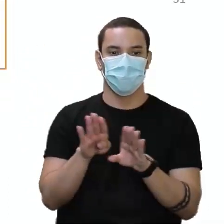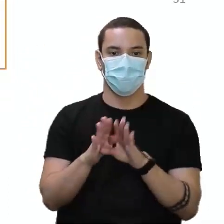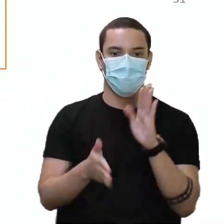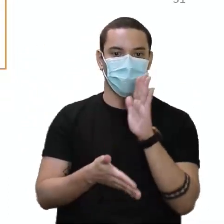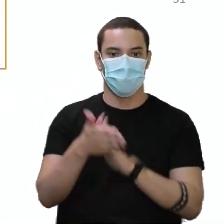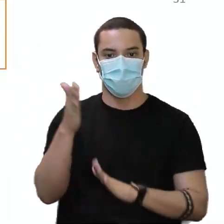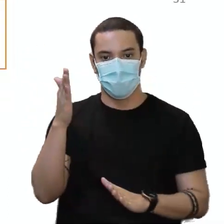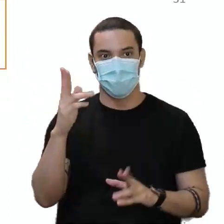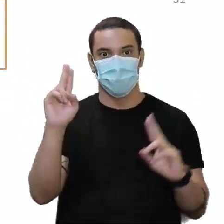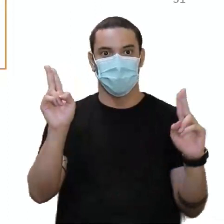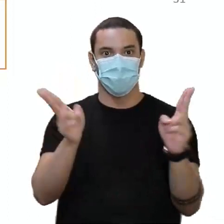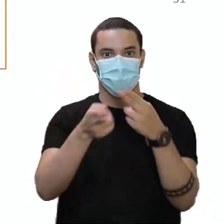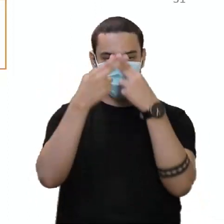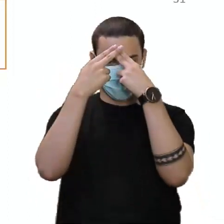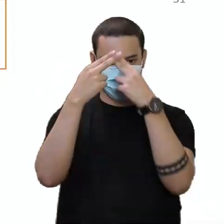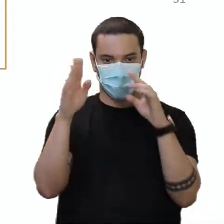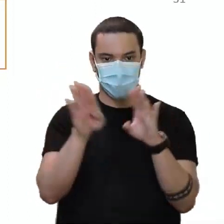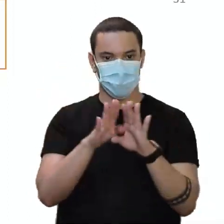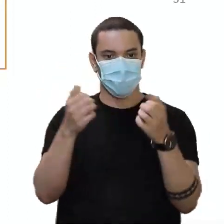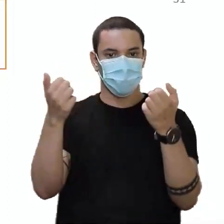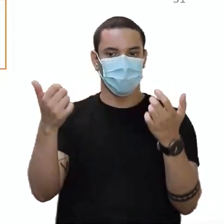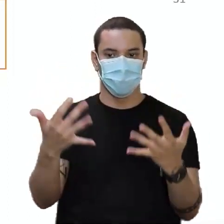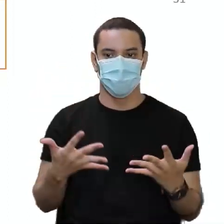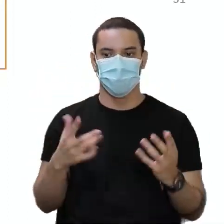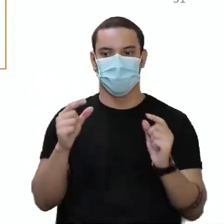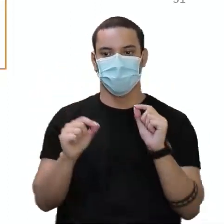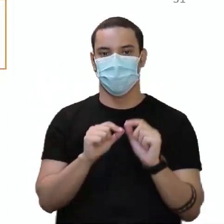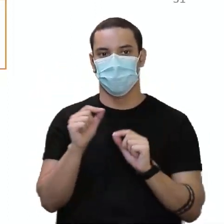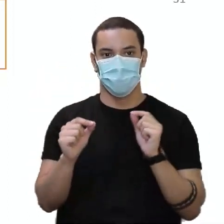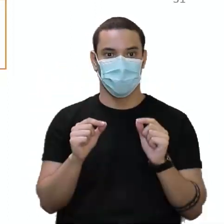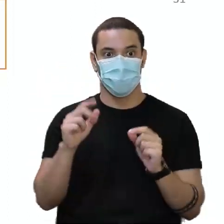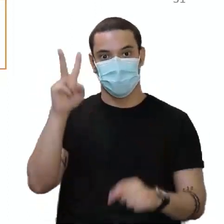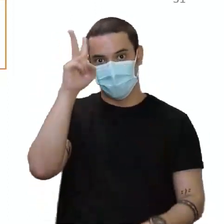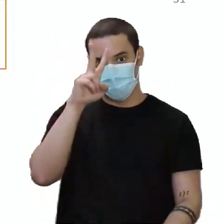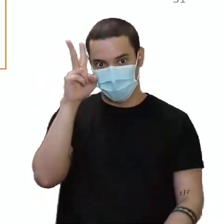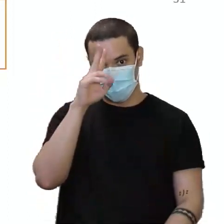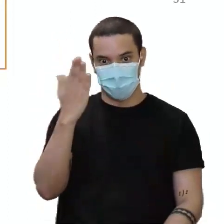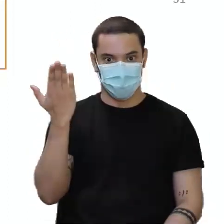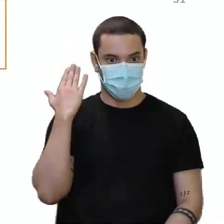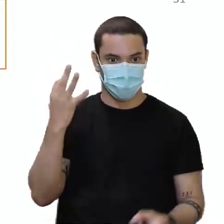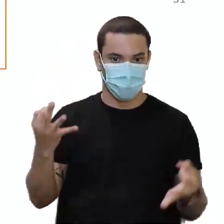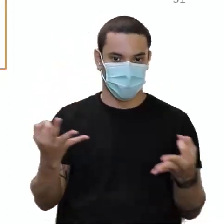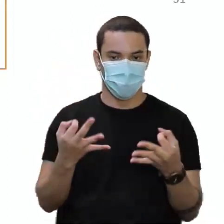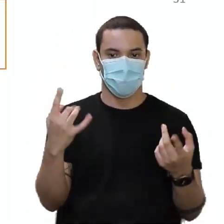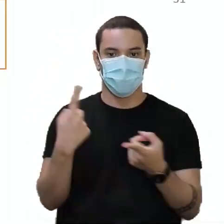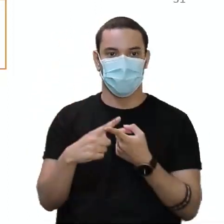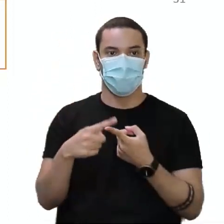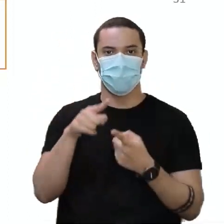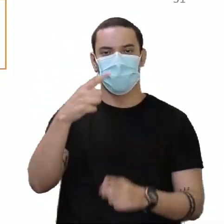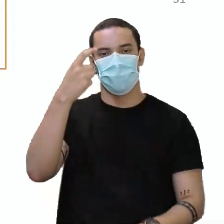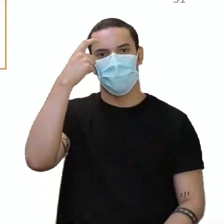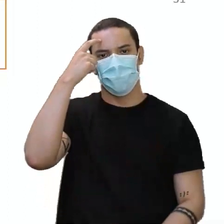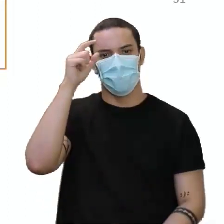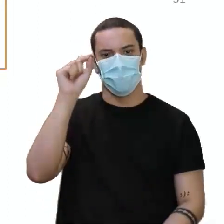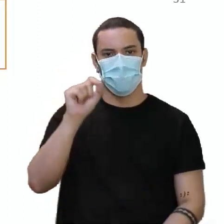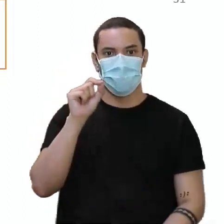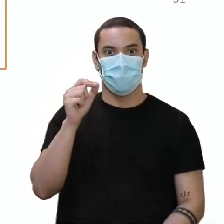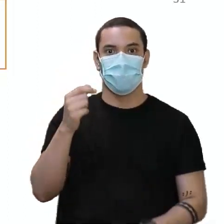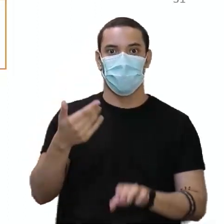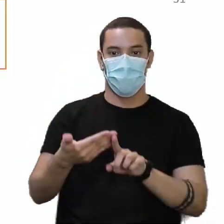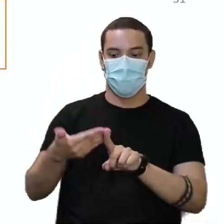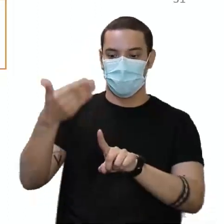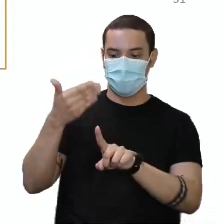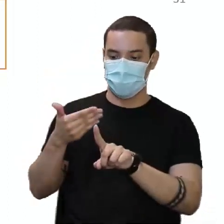né? Traumas de viagem. E a gente vai falar agora também sobre relembrar o passado perfeito. Passado perfeito, gente, só você pensar assim, é o passado do